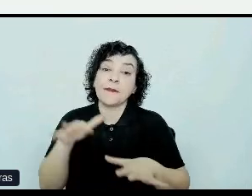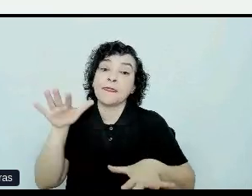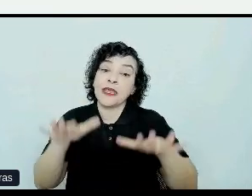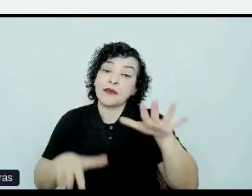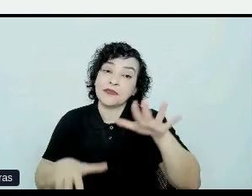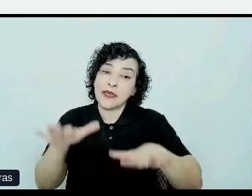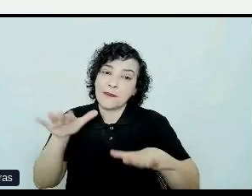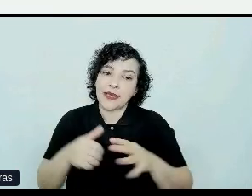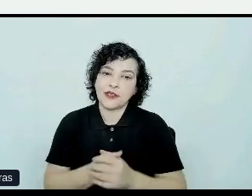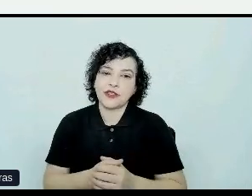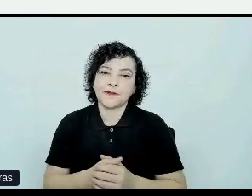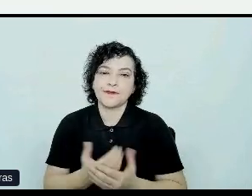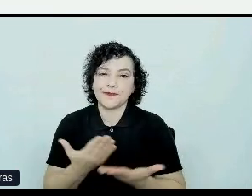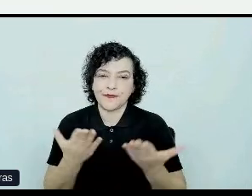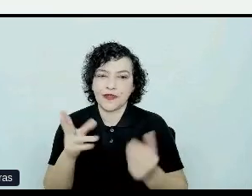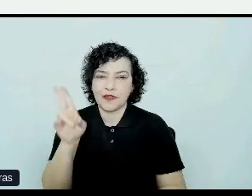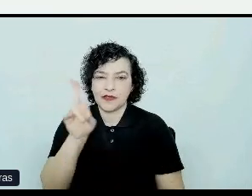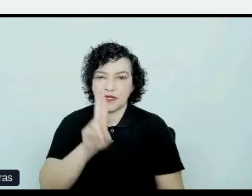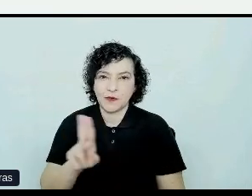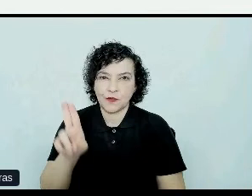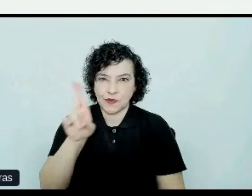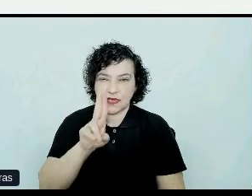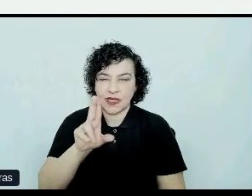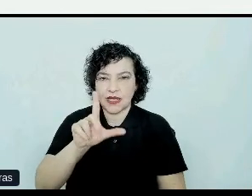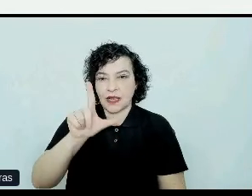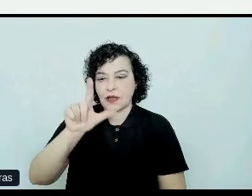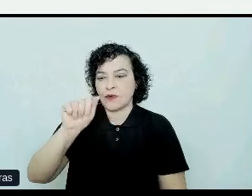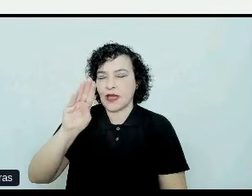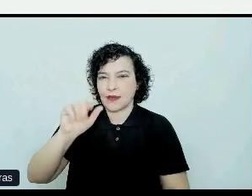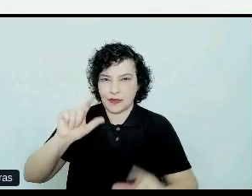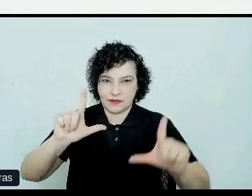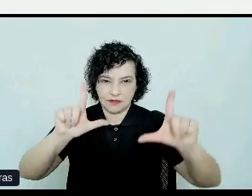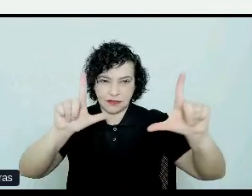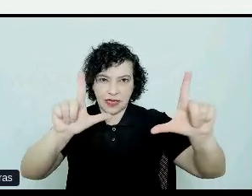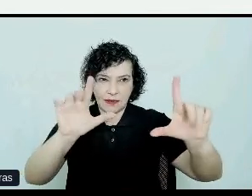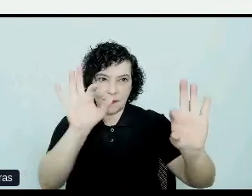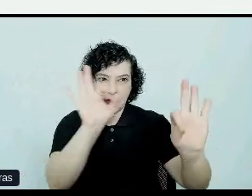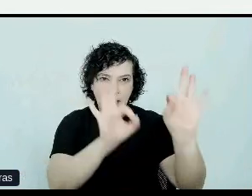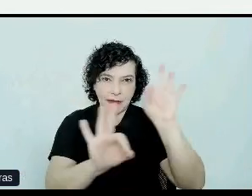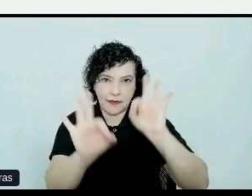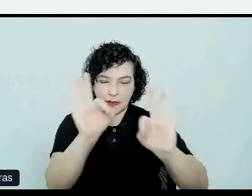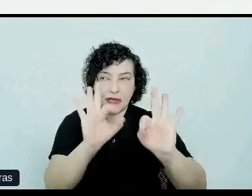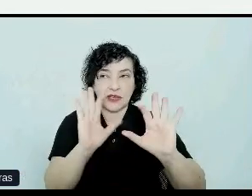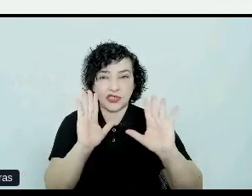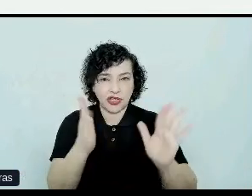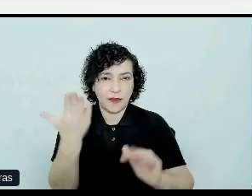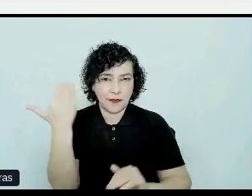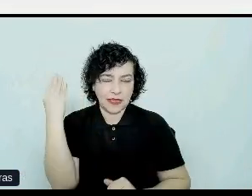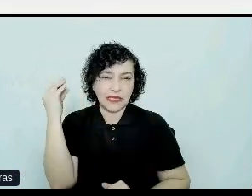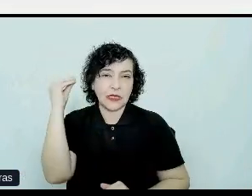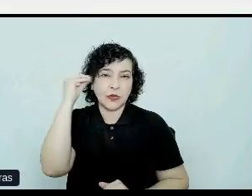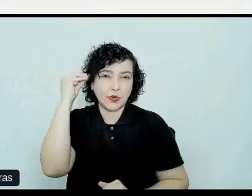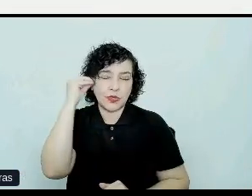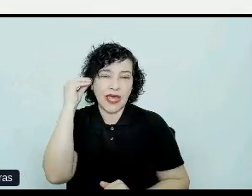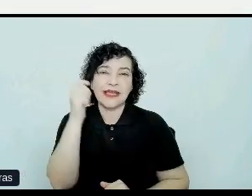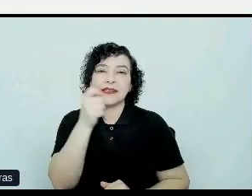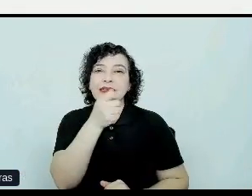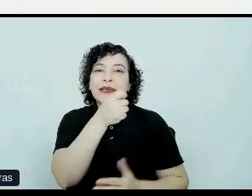quando você usa o area label, ele ignora, né, nos testes que eu fiz, o texto do